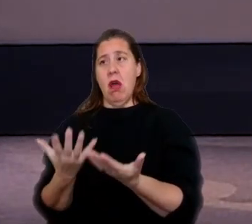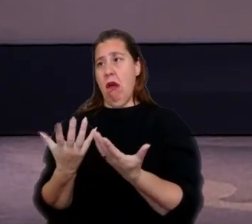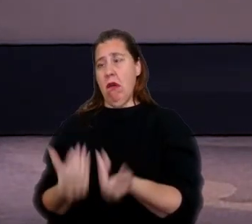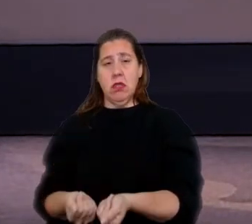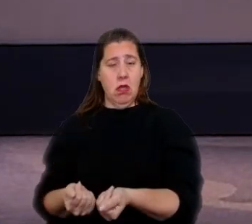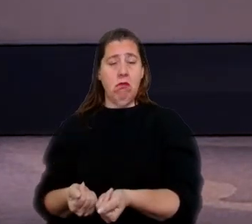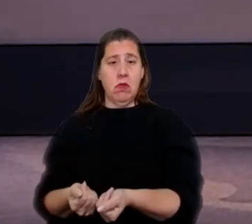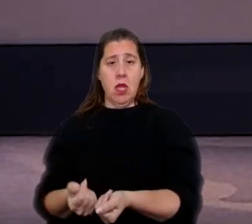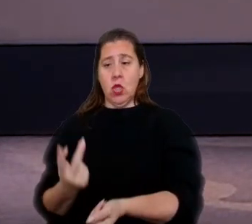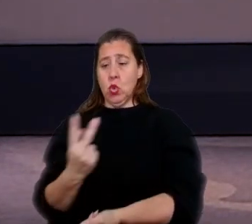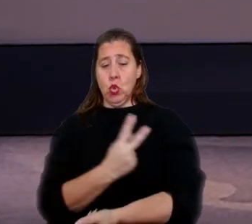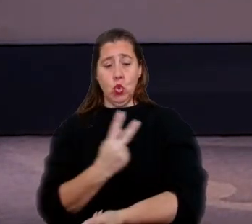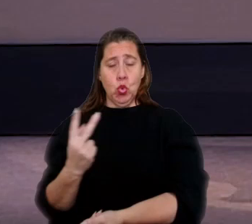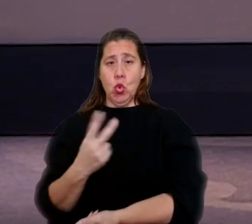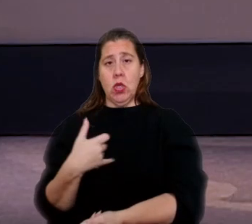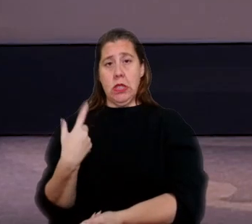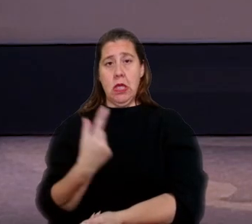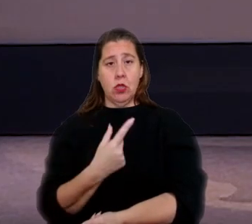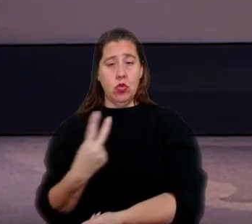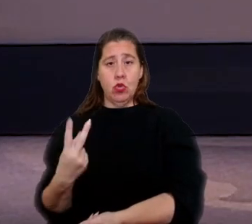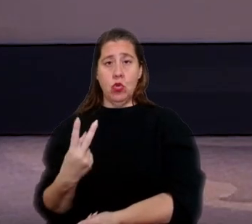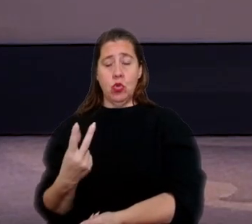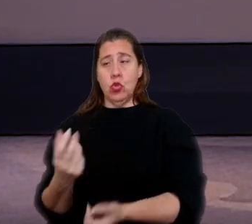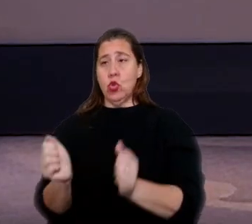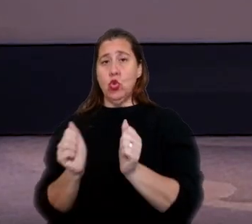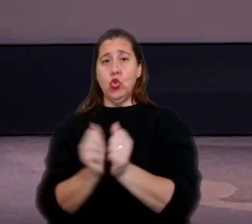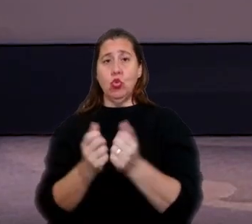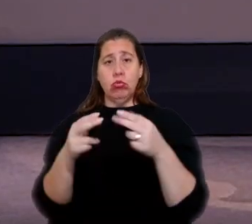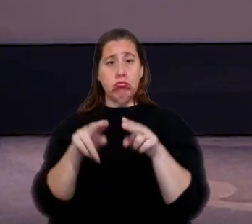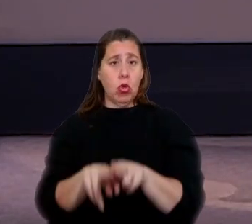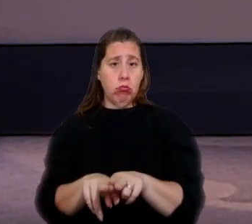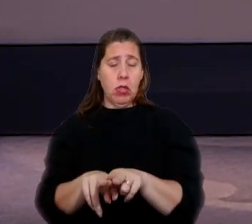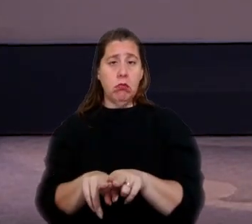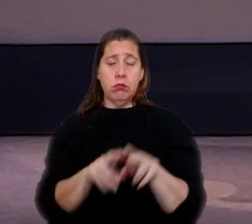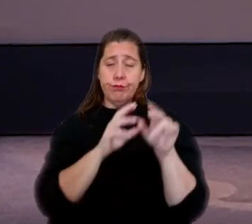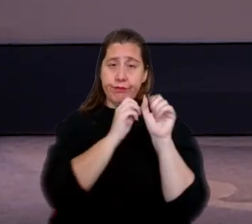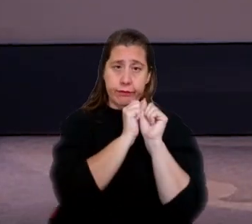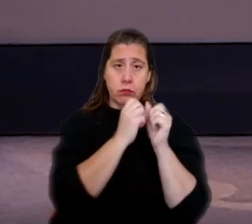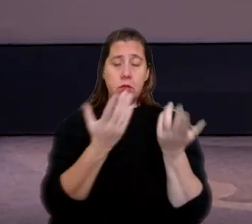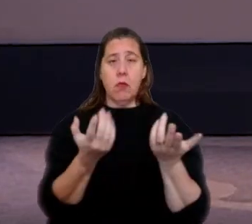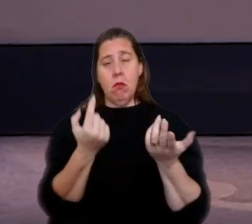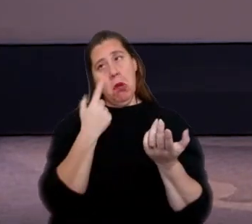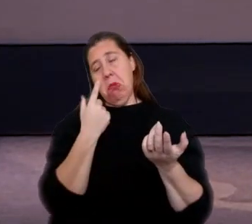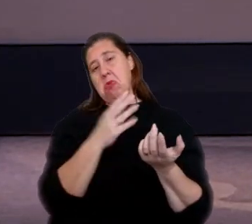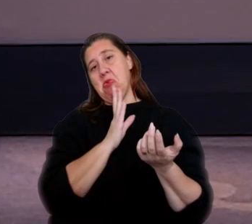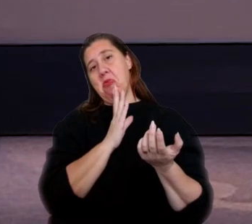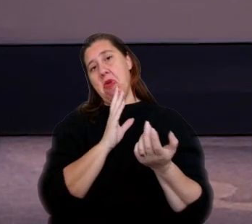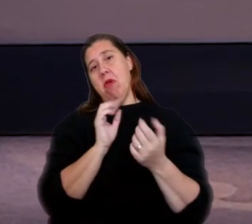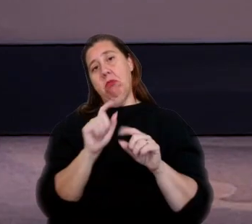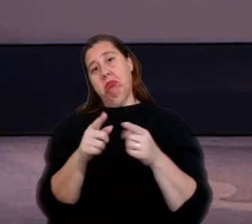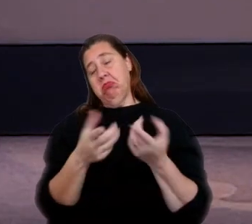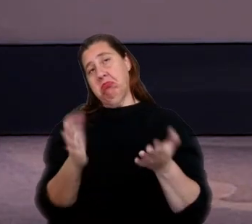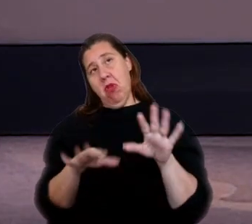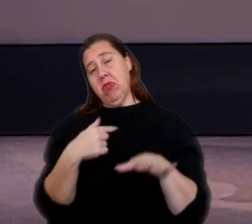média aceitar tranquilamente que dois garotos de 12 anos durmam juntos naquela posição, não é? Quer dizer, pelo menos o que